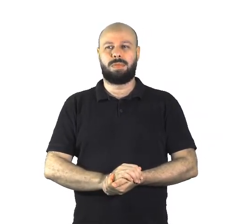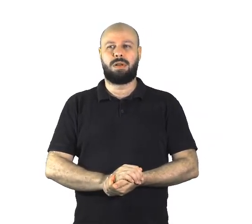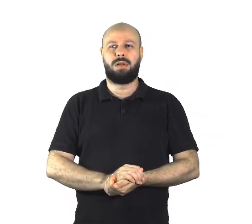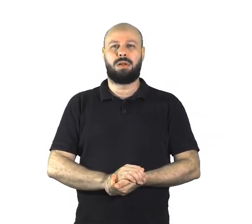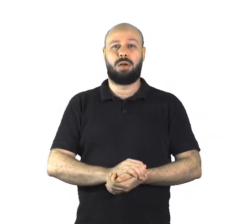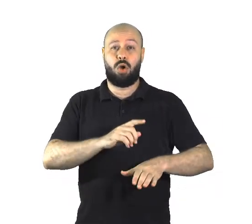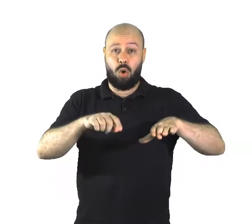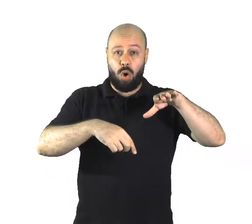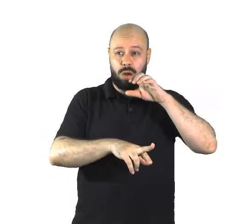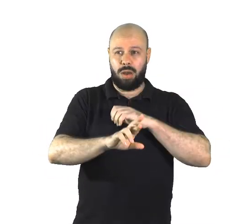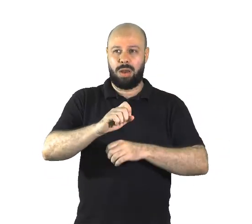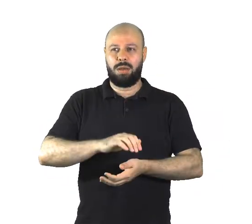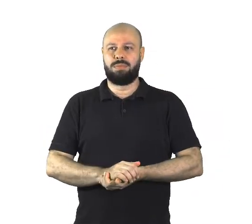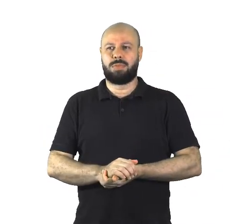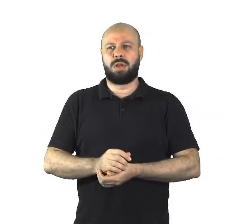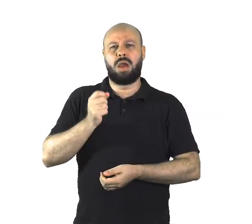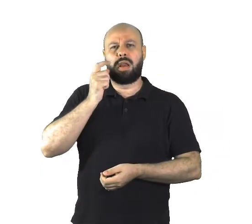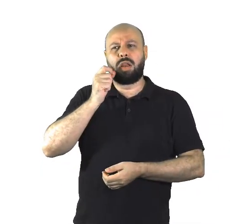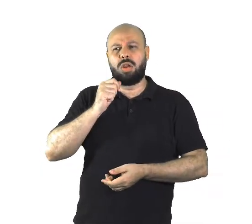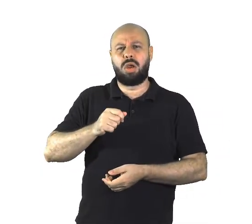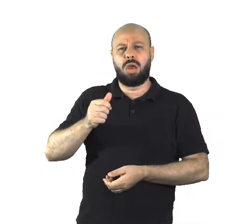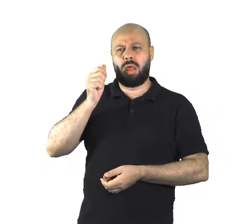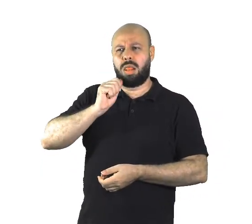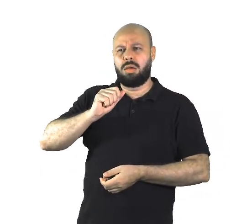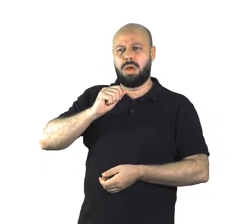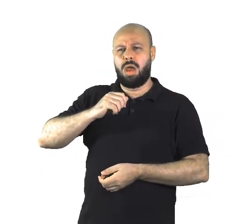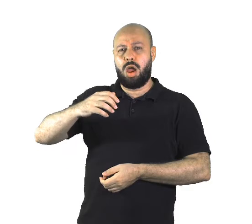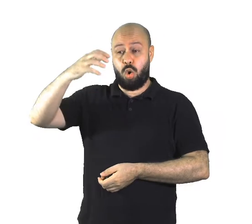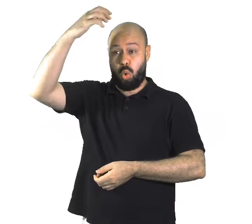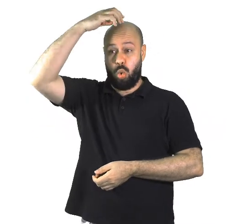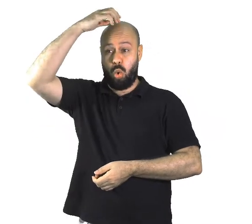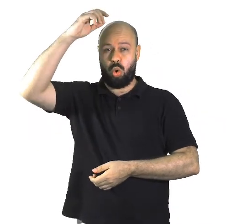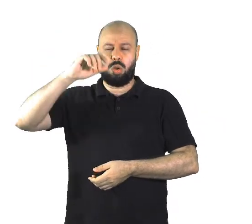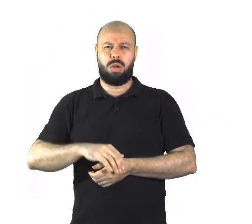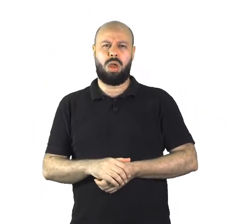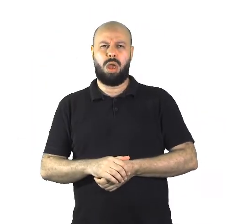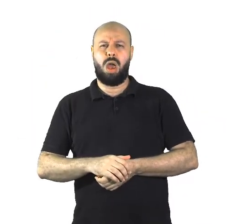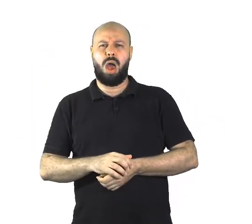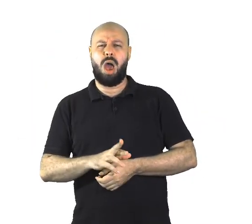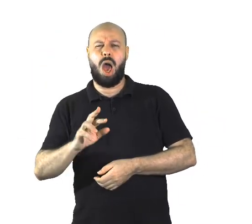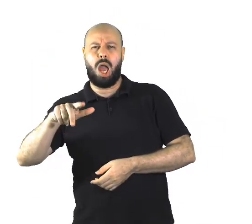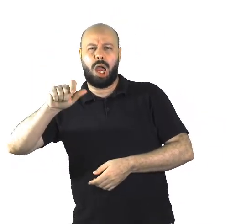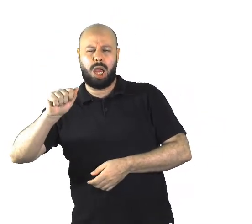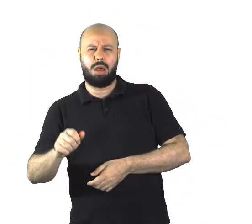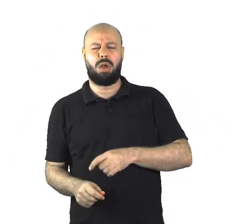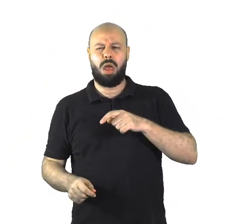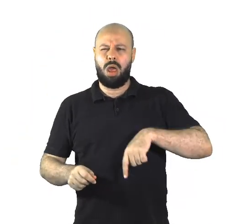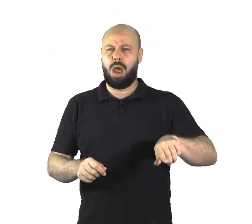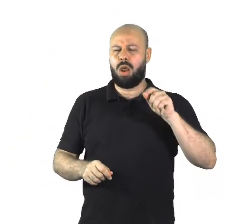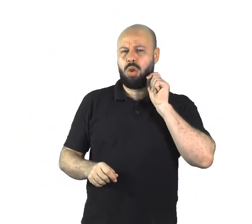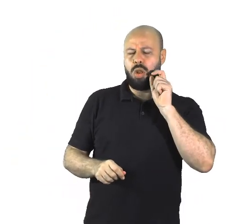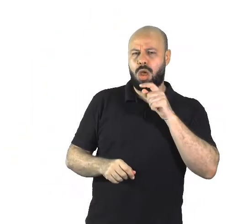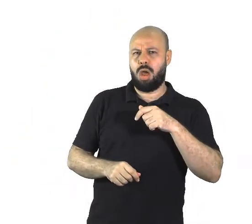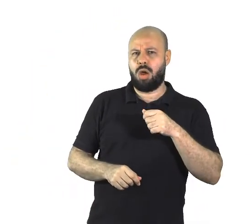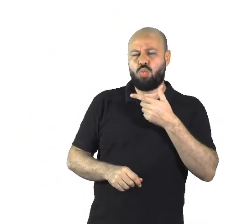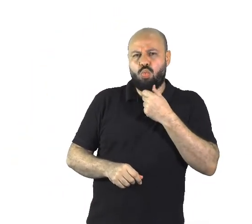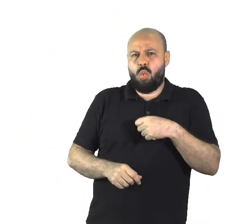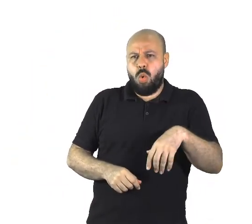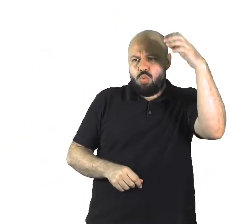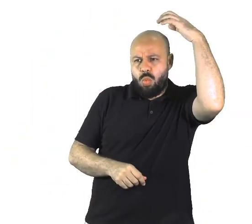R's. A ratinha com a coroa de rainha e o rato com coroa de rei. Não ficava sem roer. A